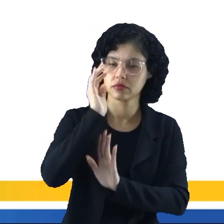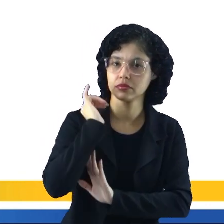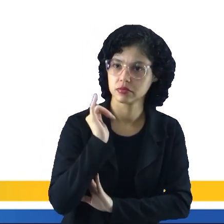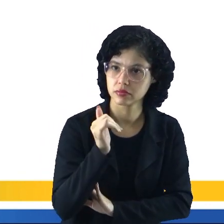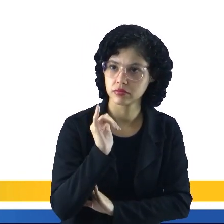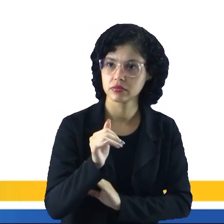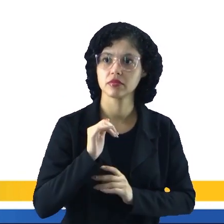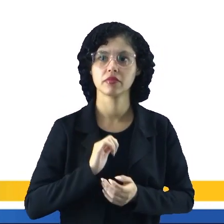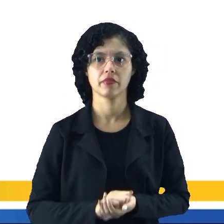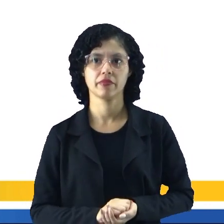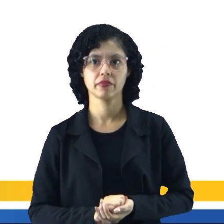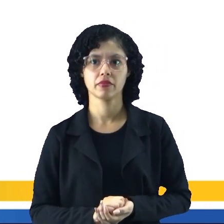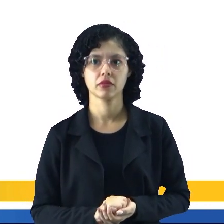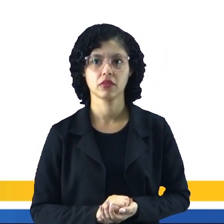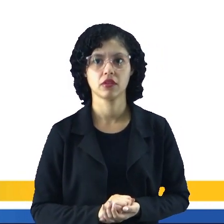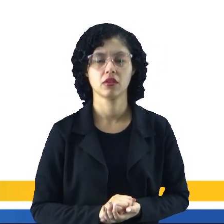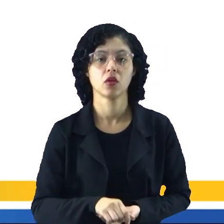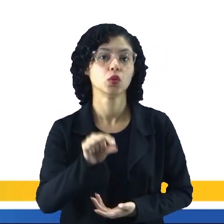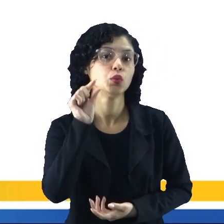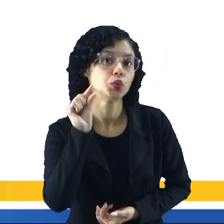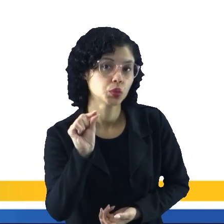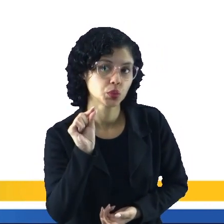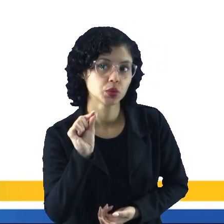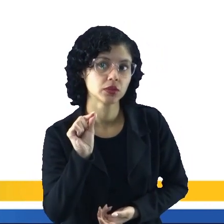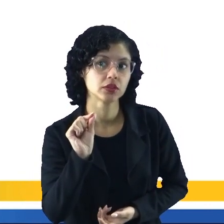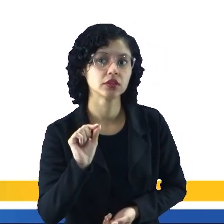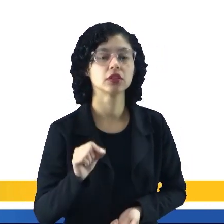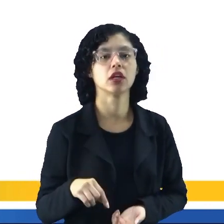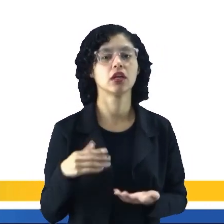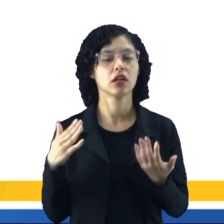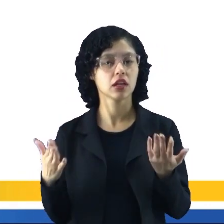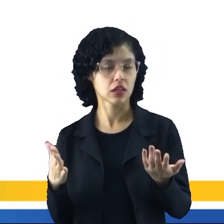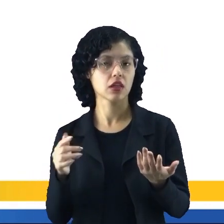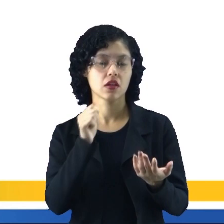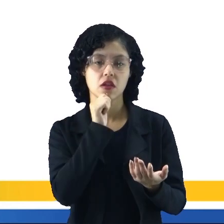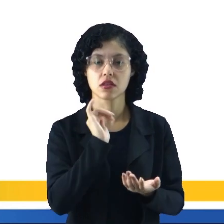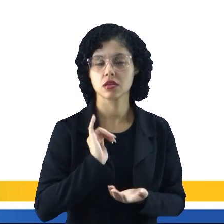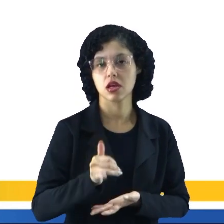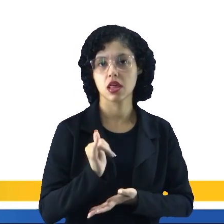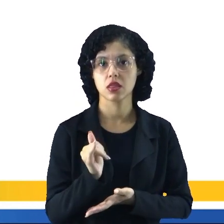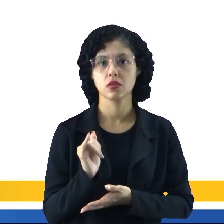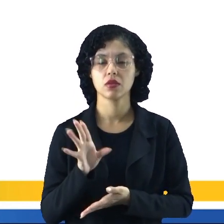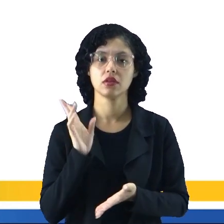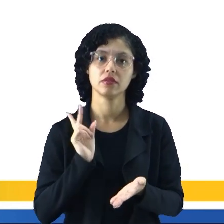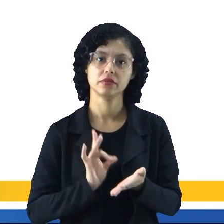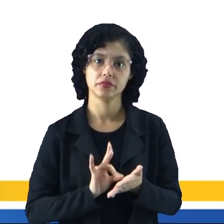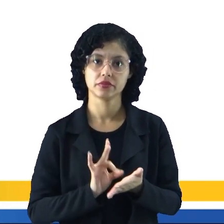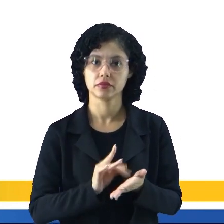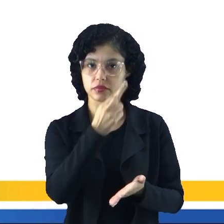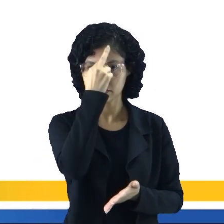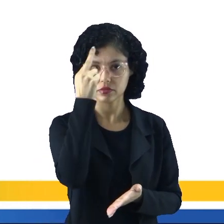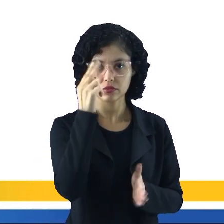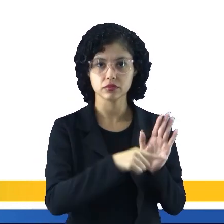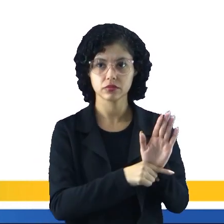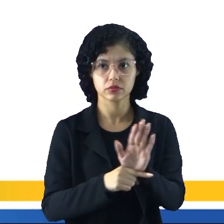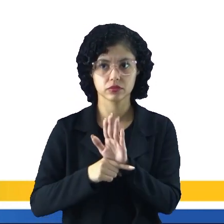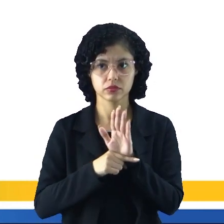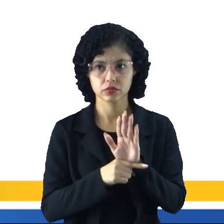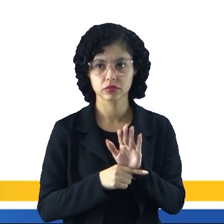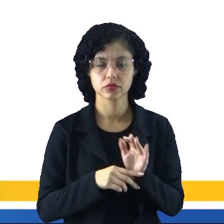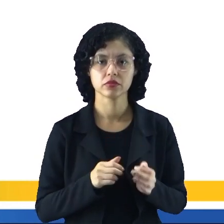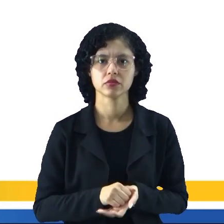narrativo e o que de fato o narrador da história tenta mostrar para o leitor